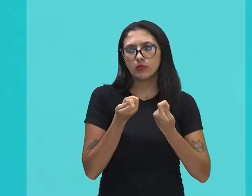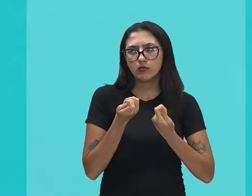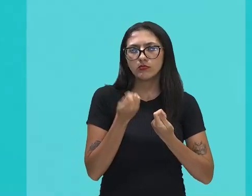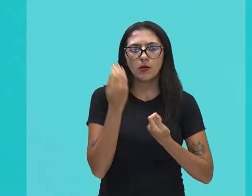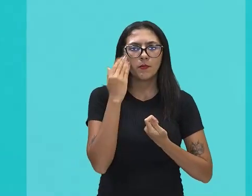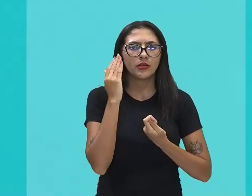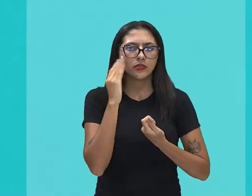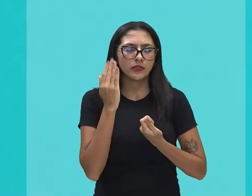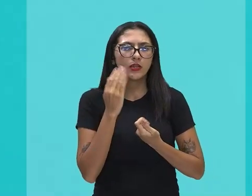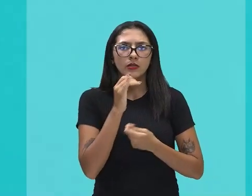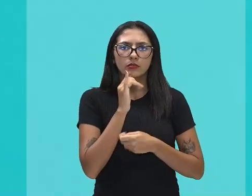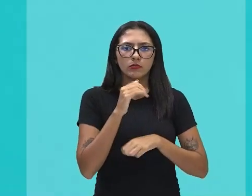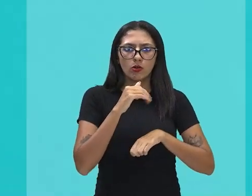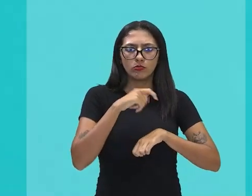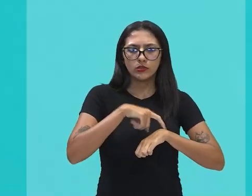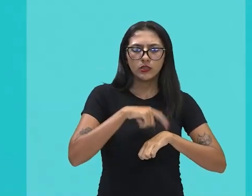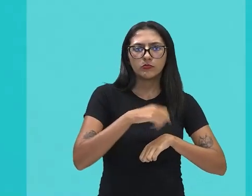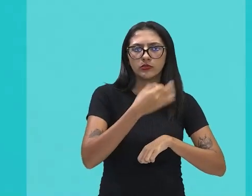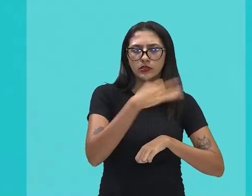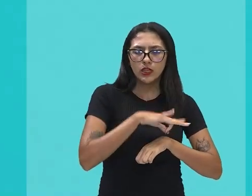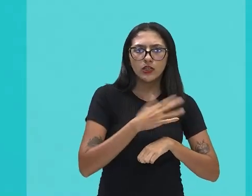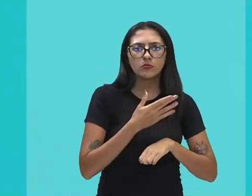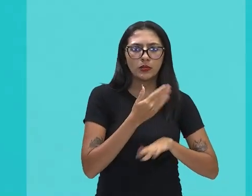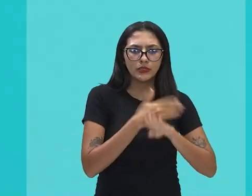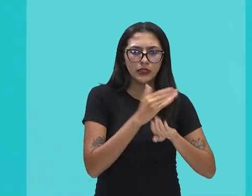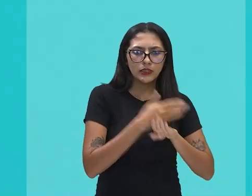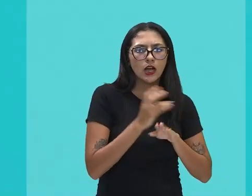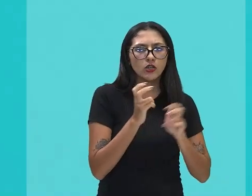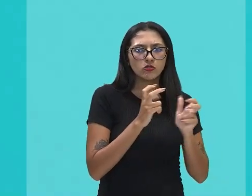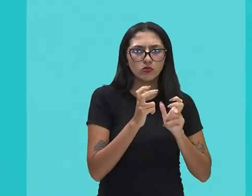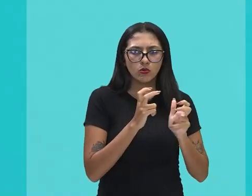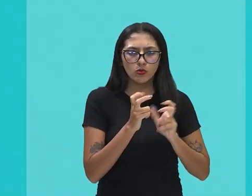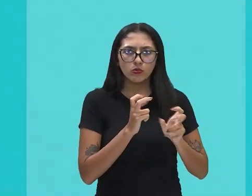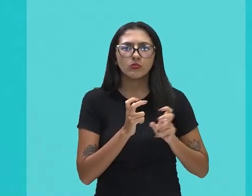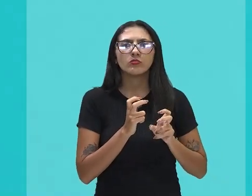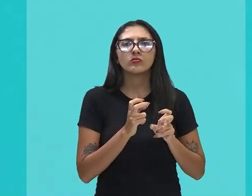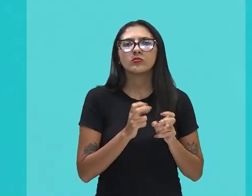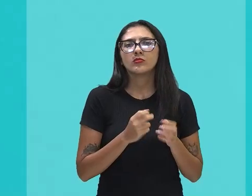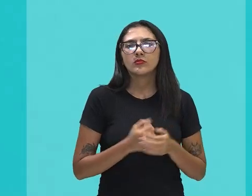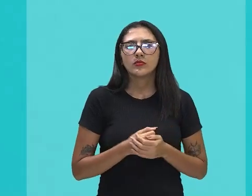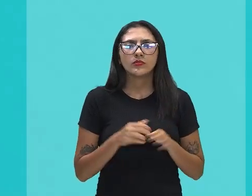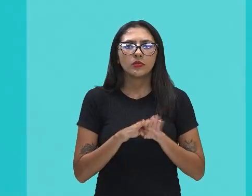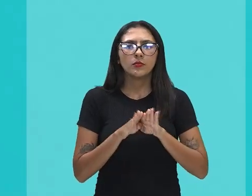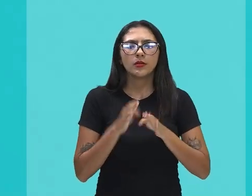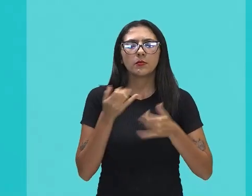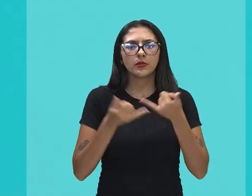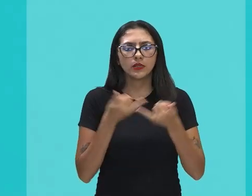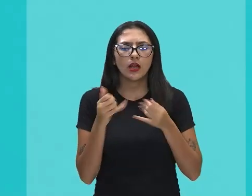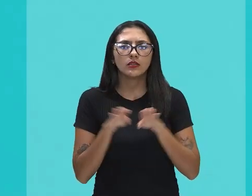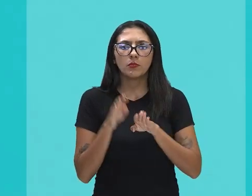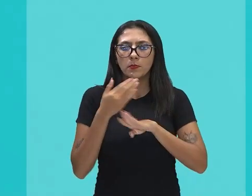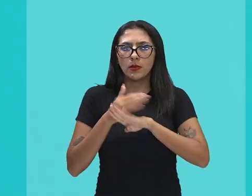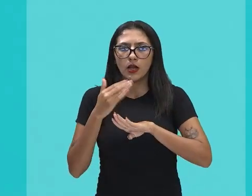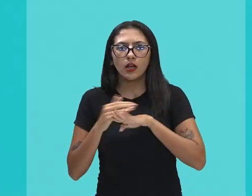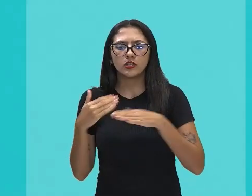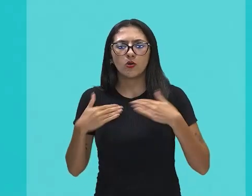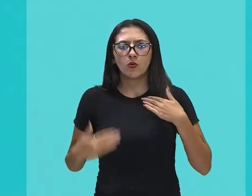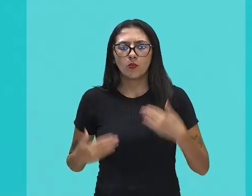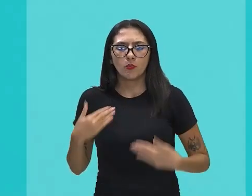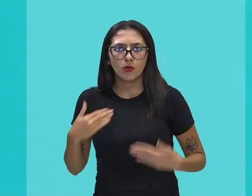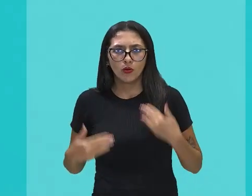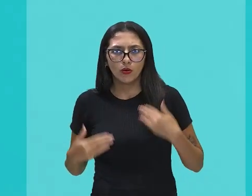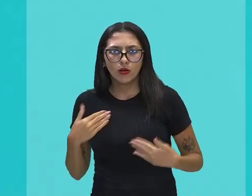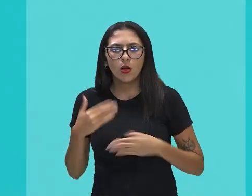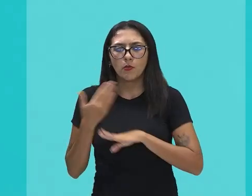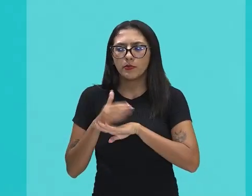um tempo para treinar, um tempo para brincar, um tempo para exercitar o nosso corpo, praticar atividade física no